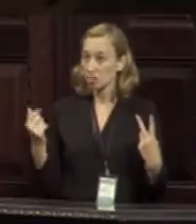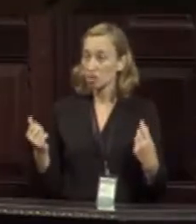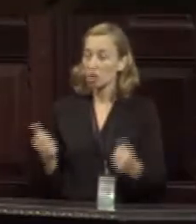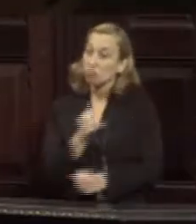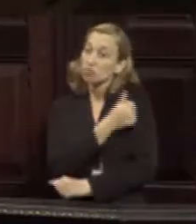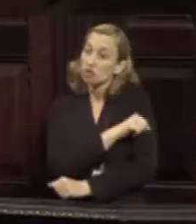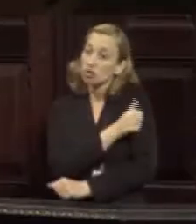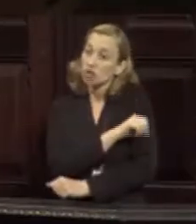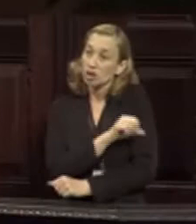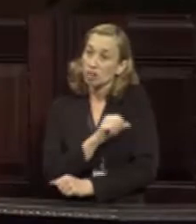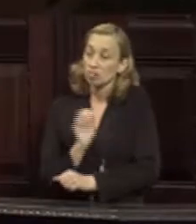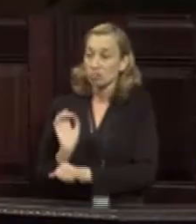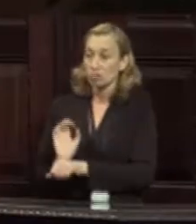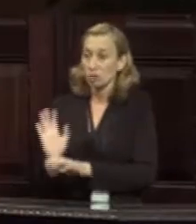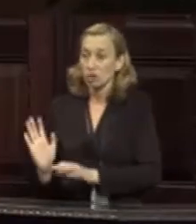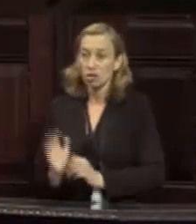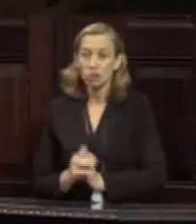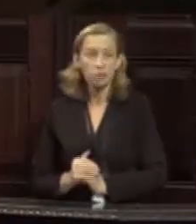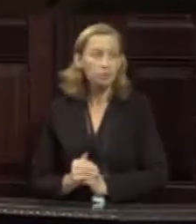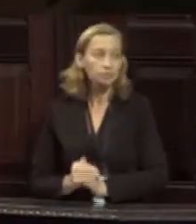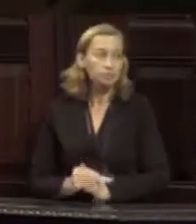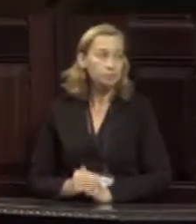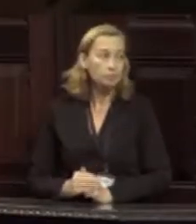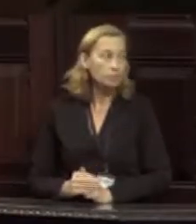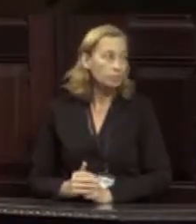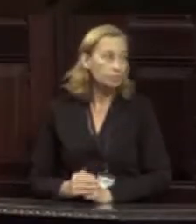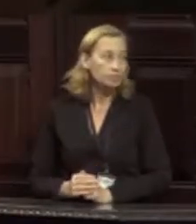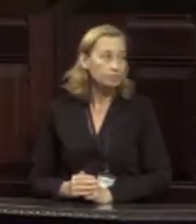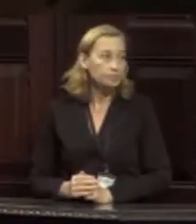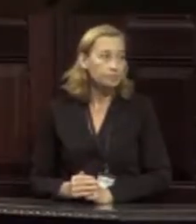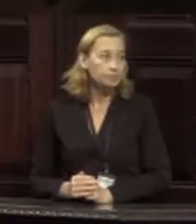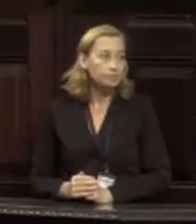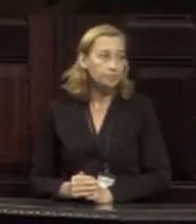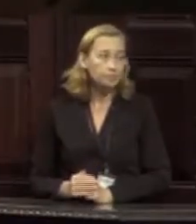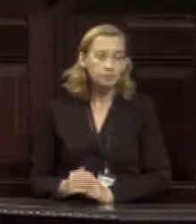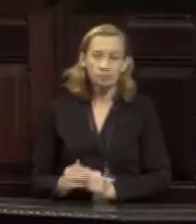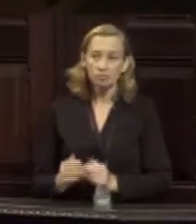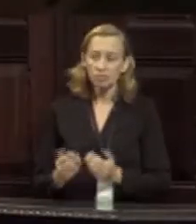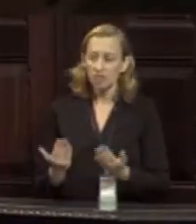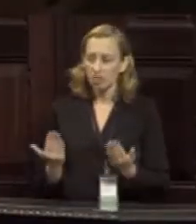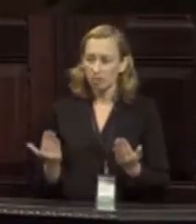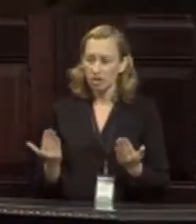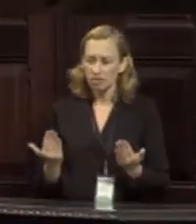não é a ortogonal da ANP, a gente vai verificar que